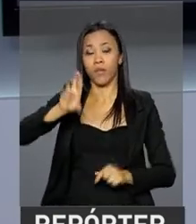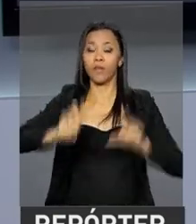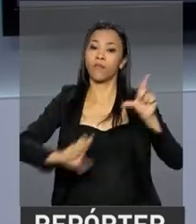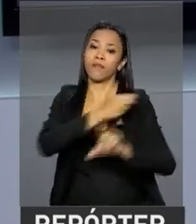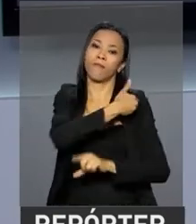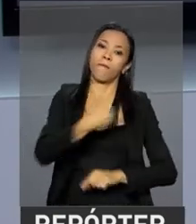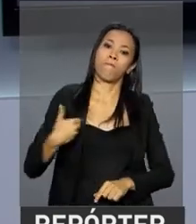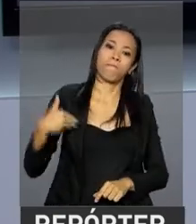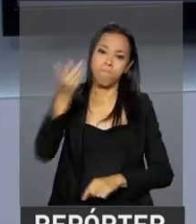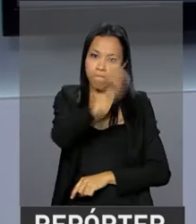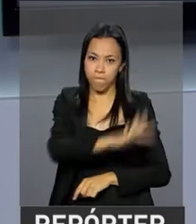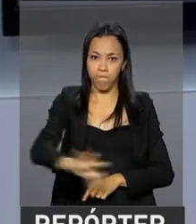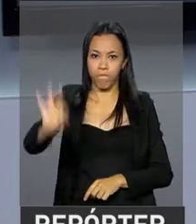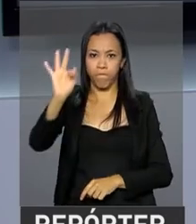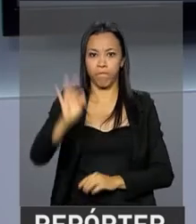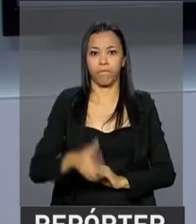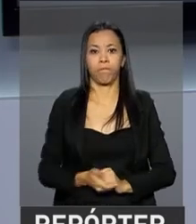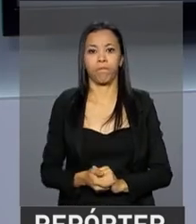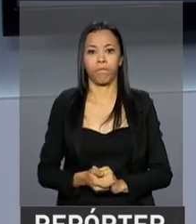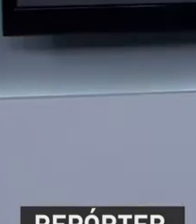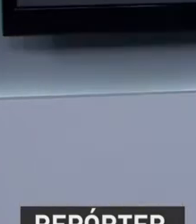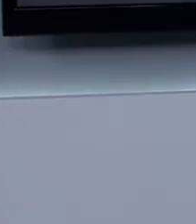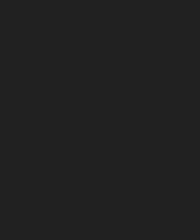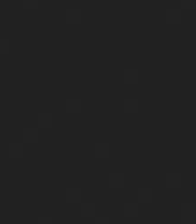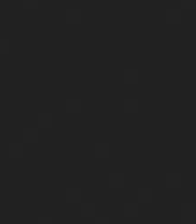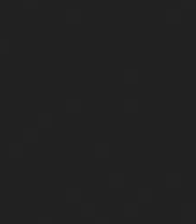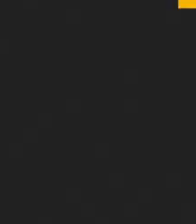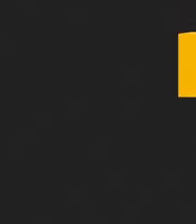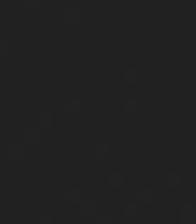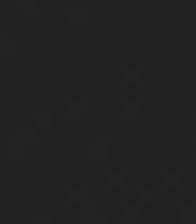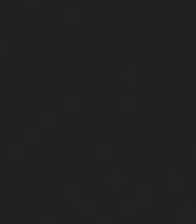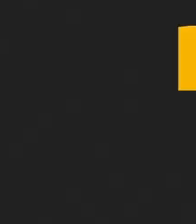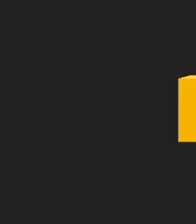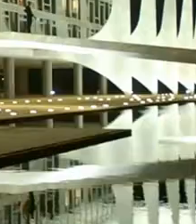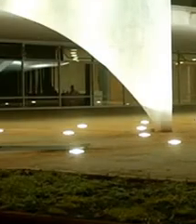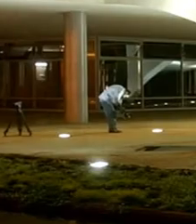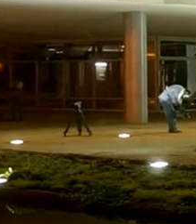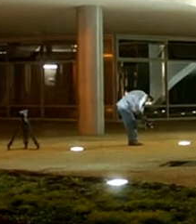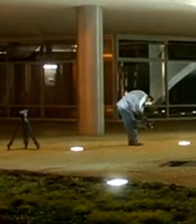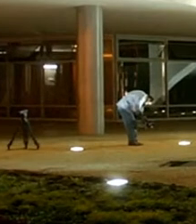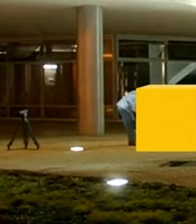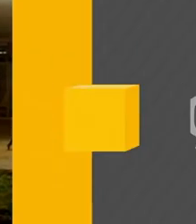com a gente aqui na NBR, a TV do Governo Federal.